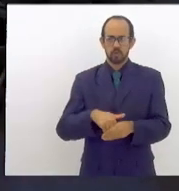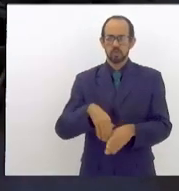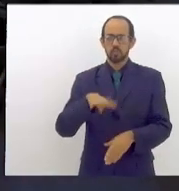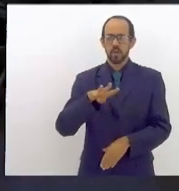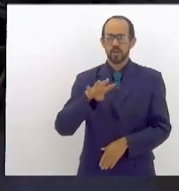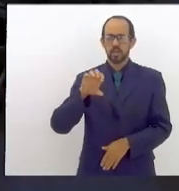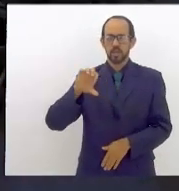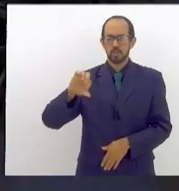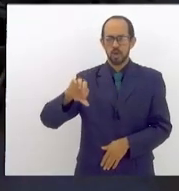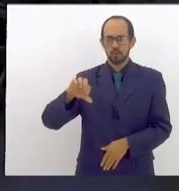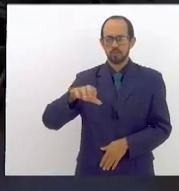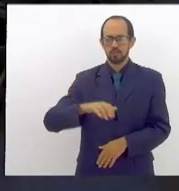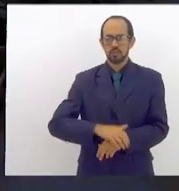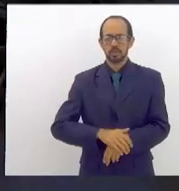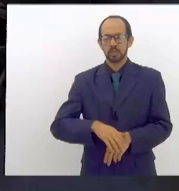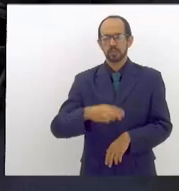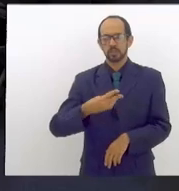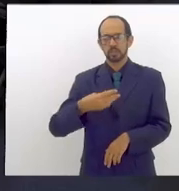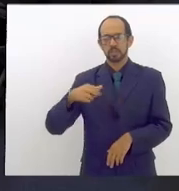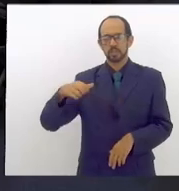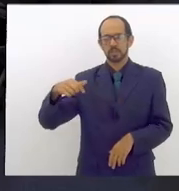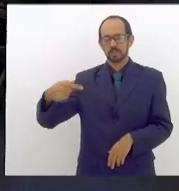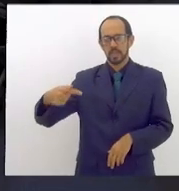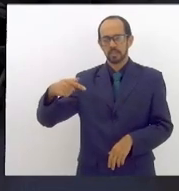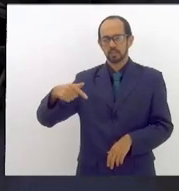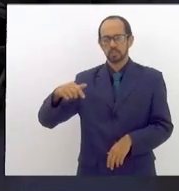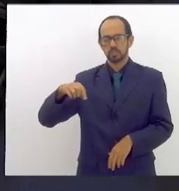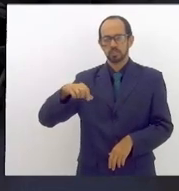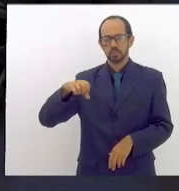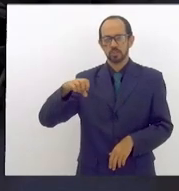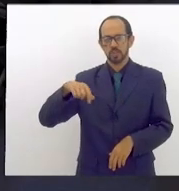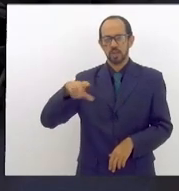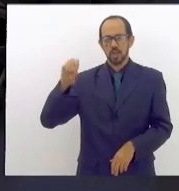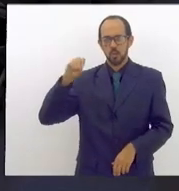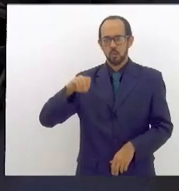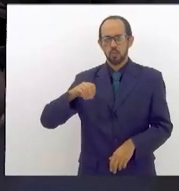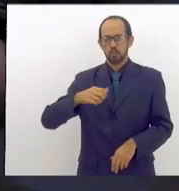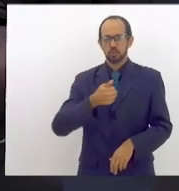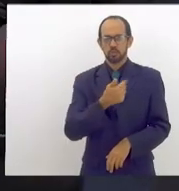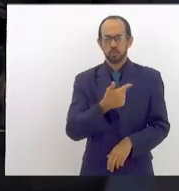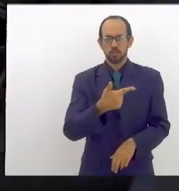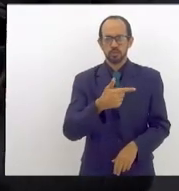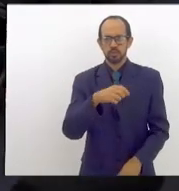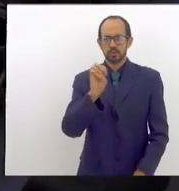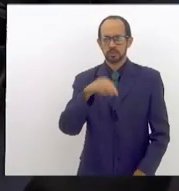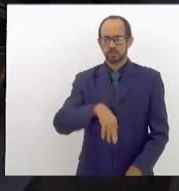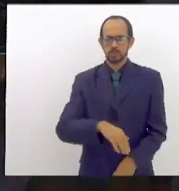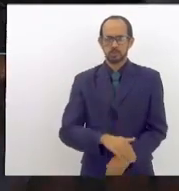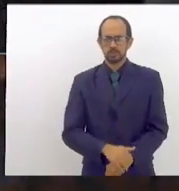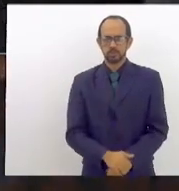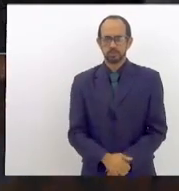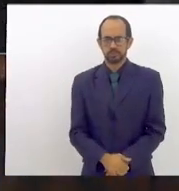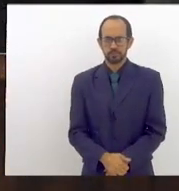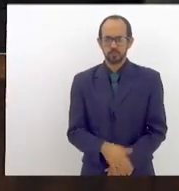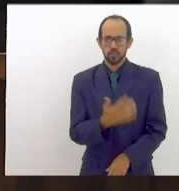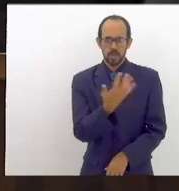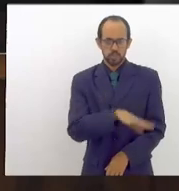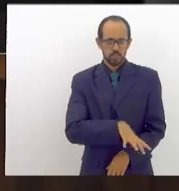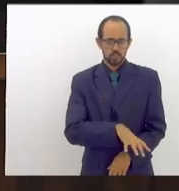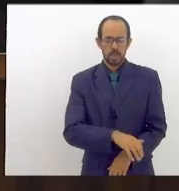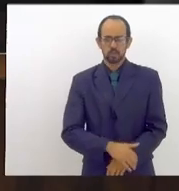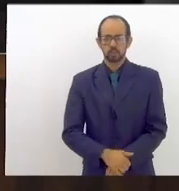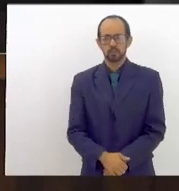parlamentares 37 não 12 Sims e destaque foi rejeitado anuncio